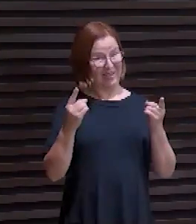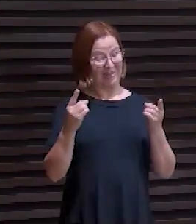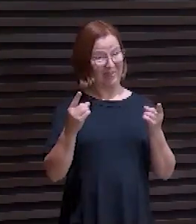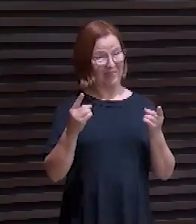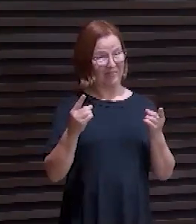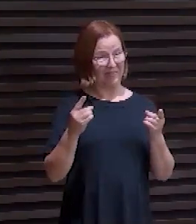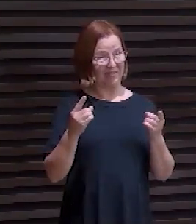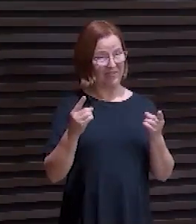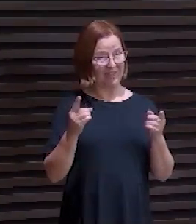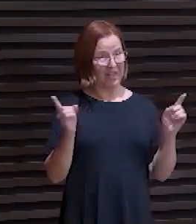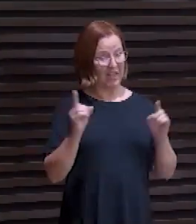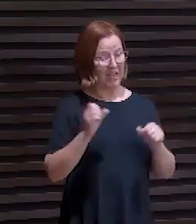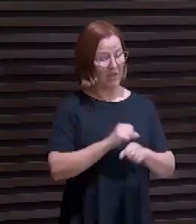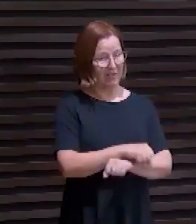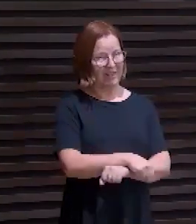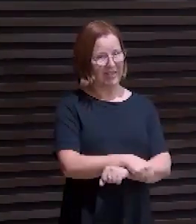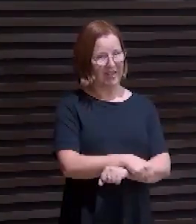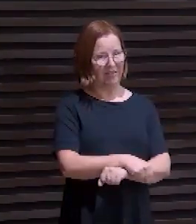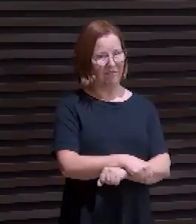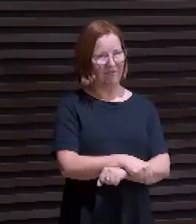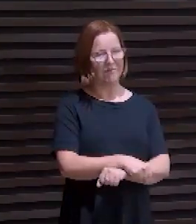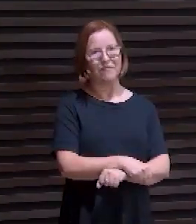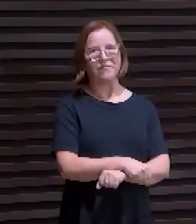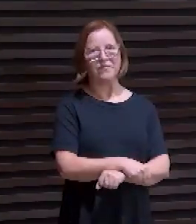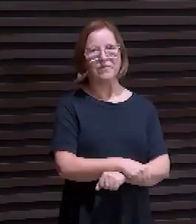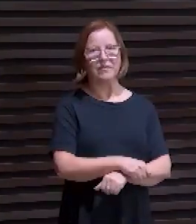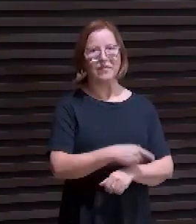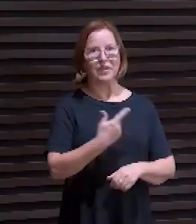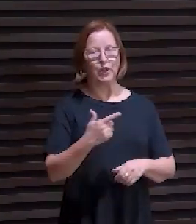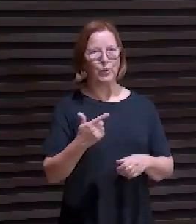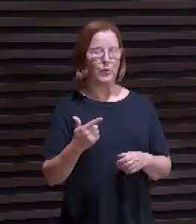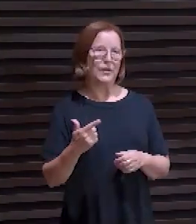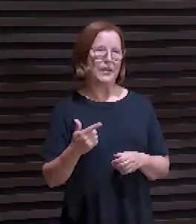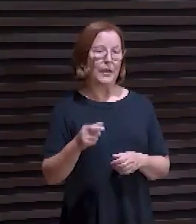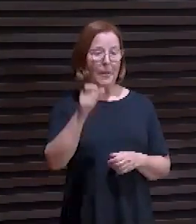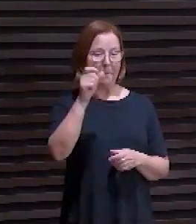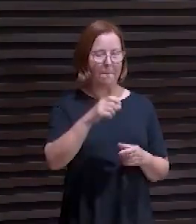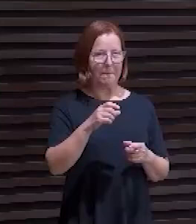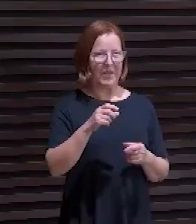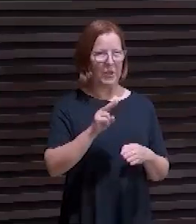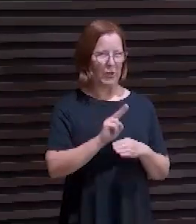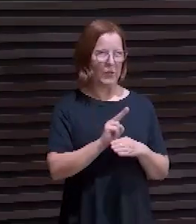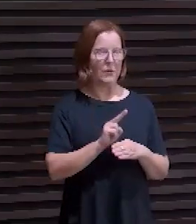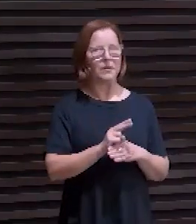ser escravo, que deixa de ter tutor.